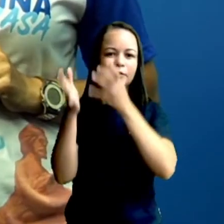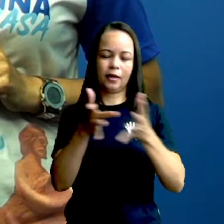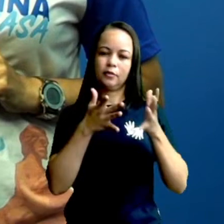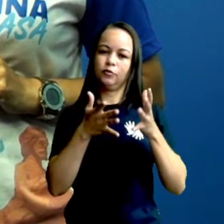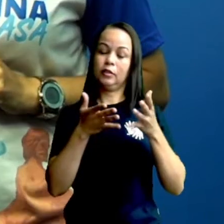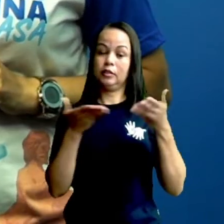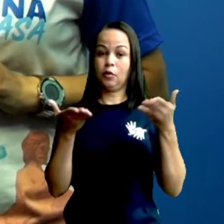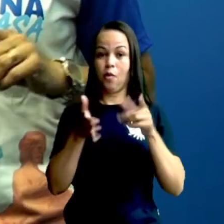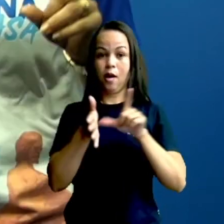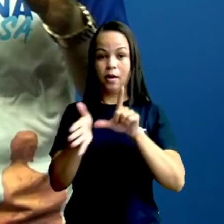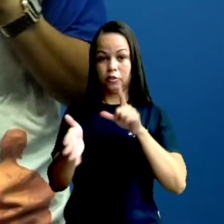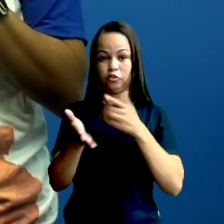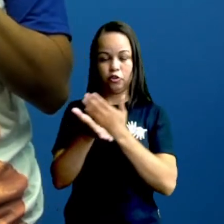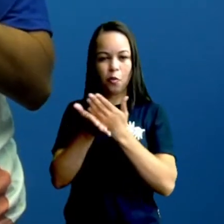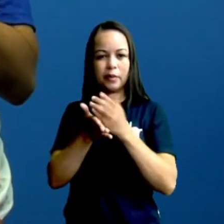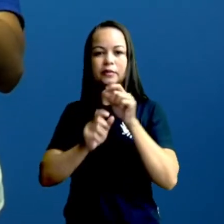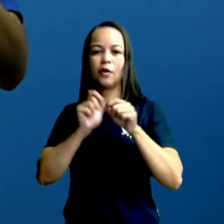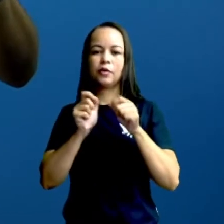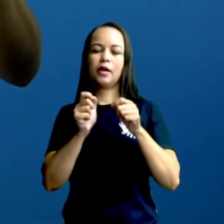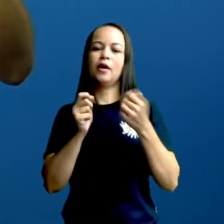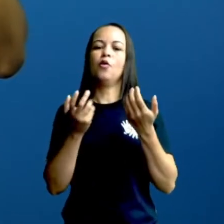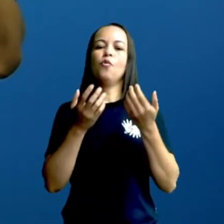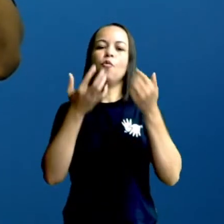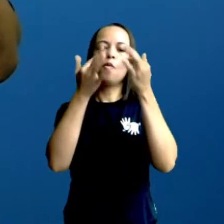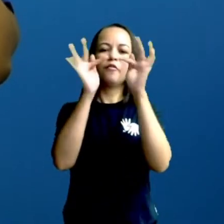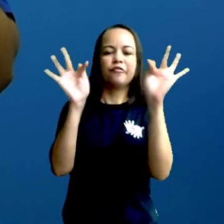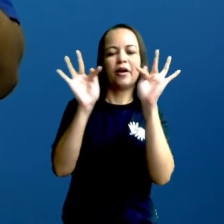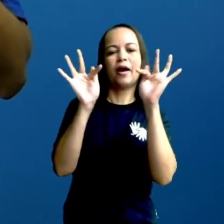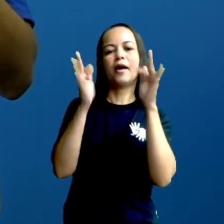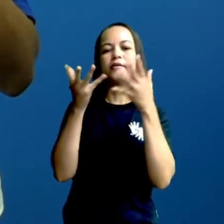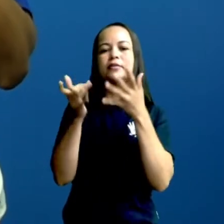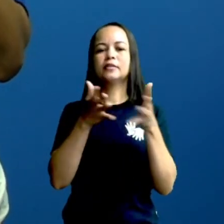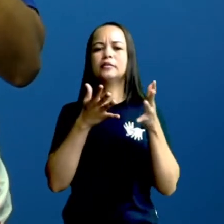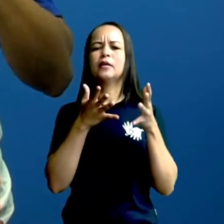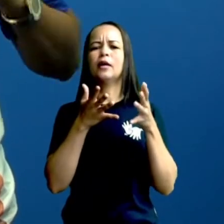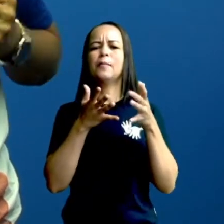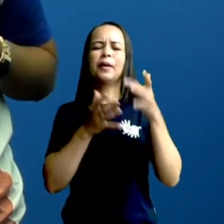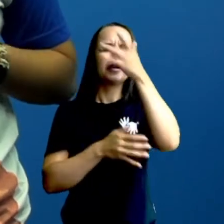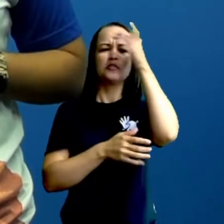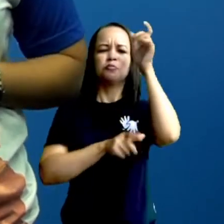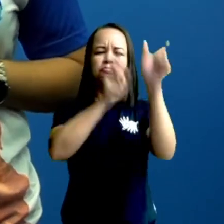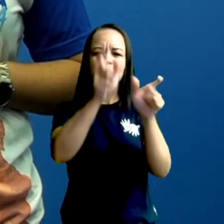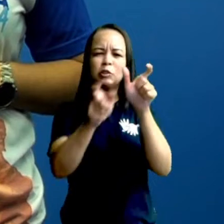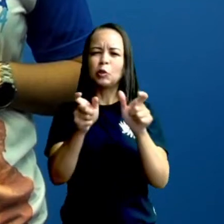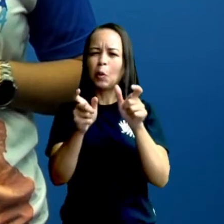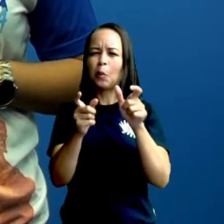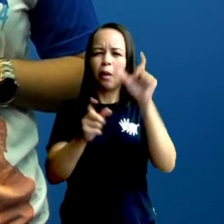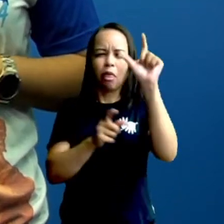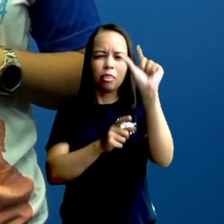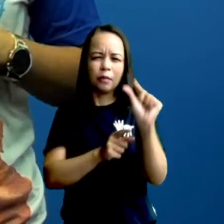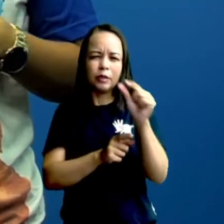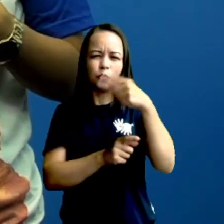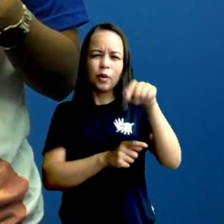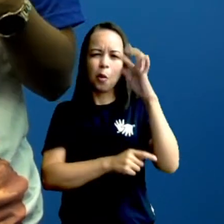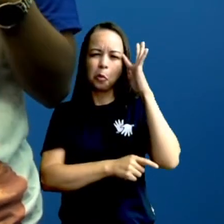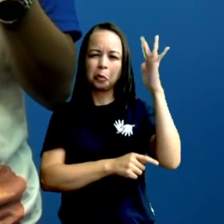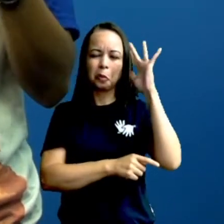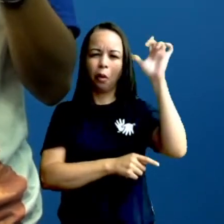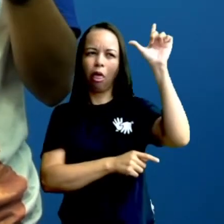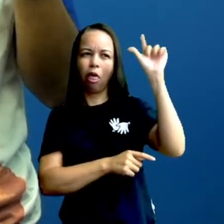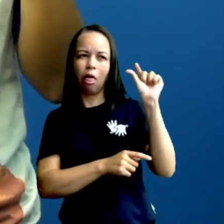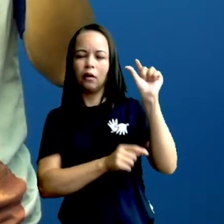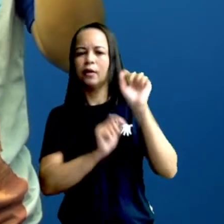para vocês, tá bom? Para que ninguém jamais tente diminuir ou tirar os sonhos de vocês. Que é